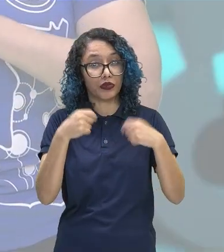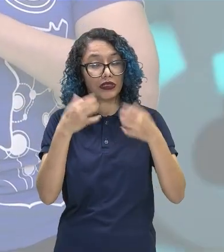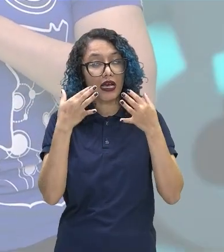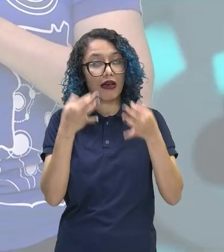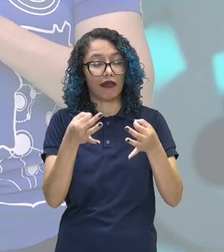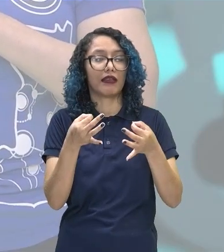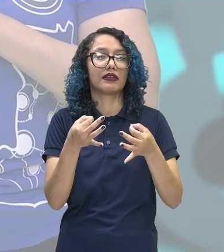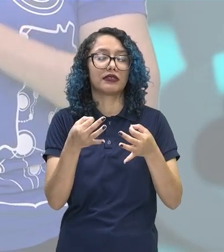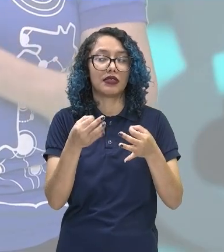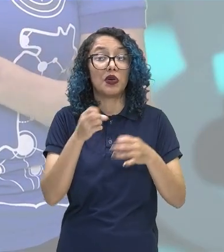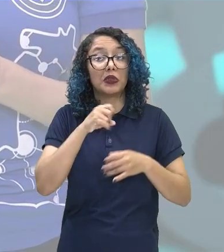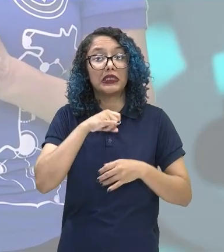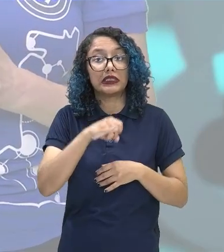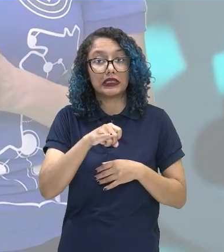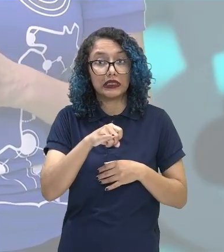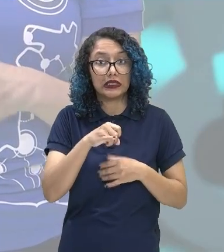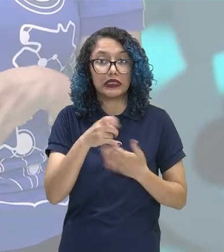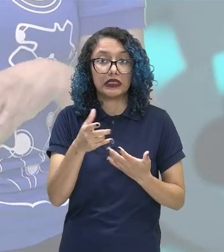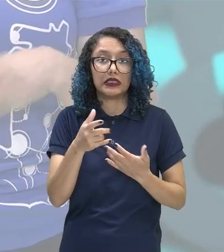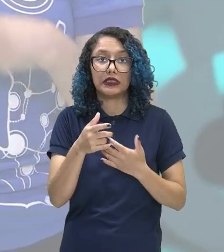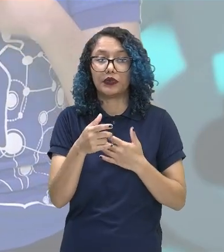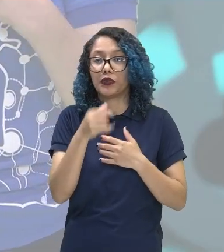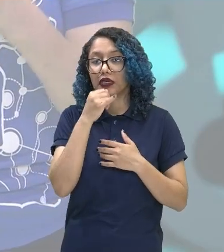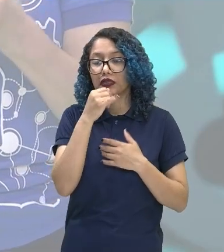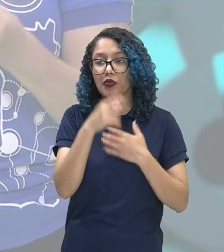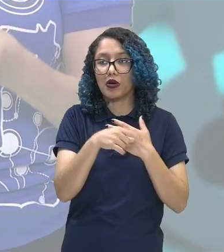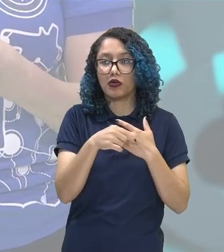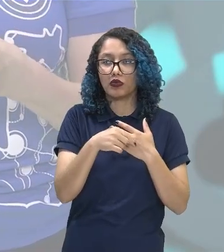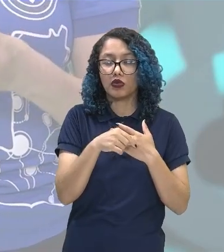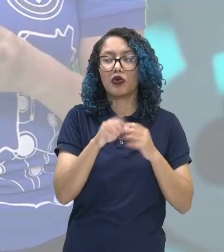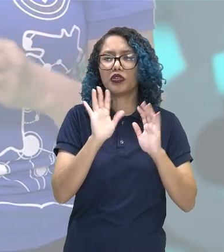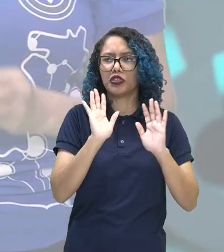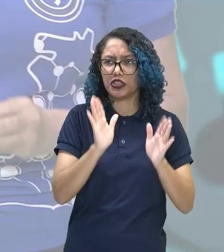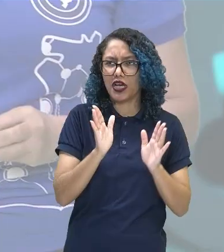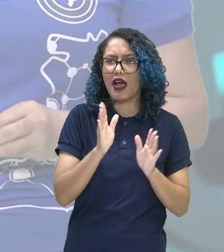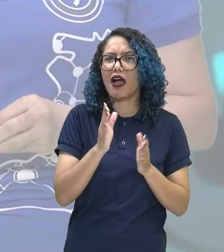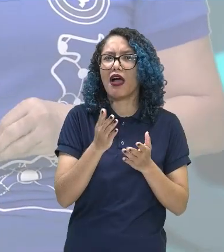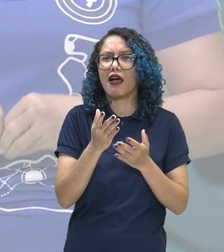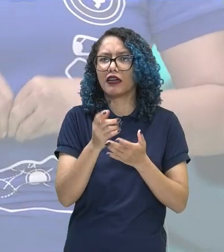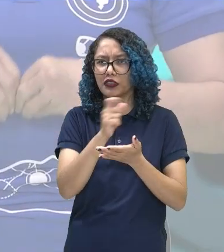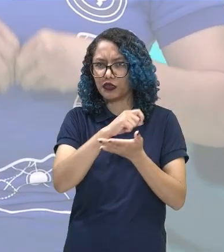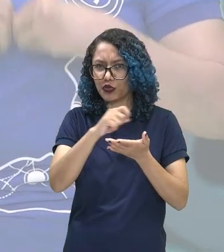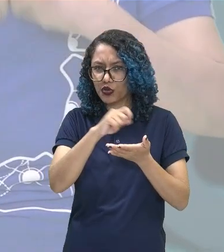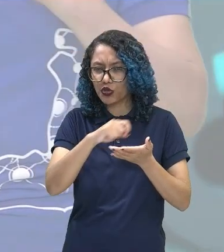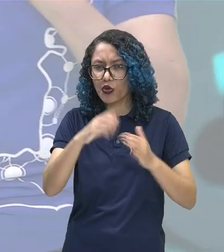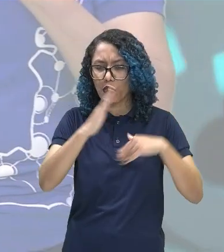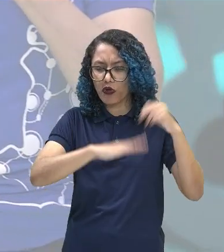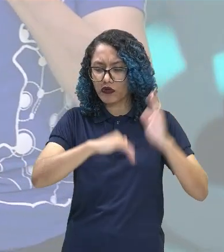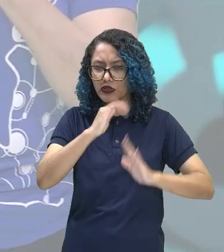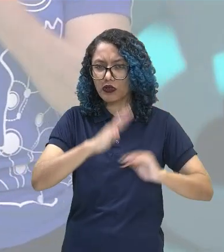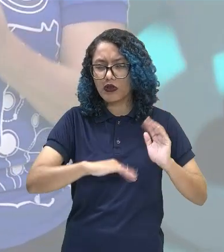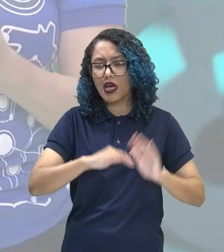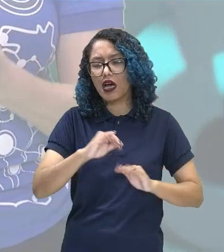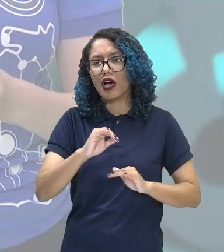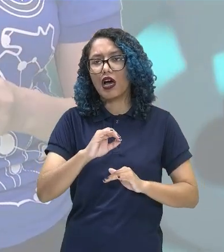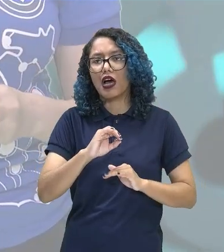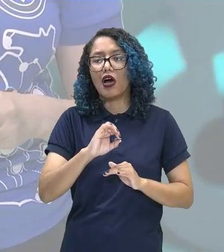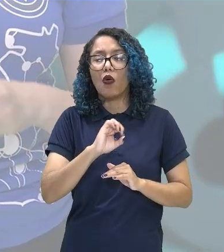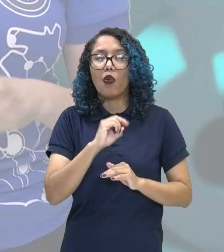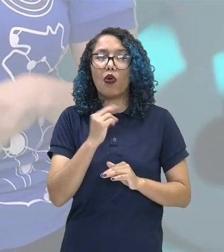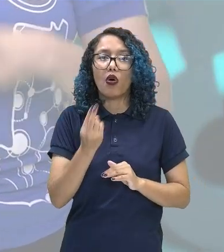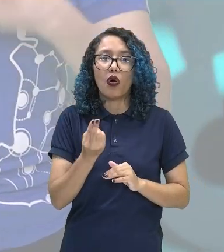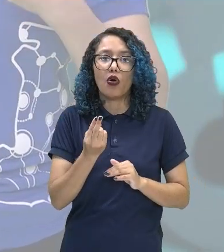uma pessoa, né, que já é acostumada a escrever, né, que já foi